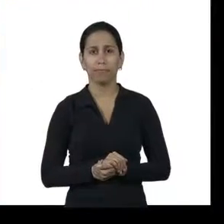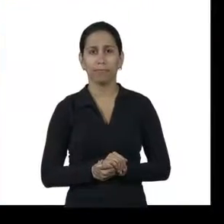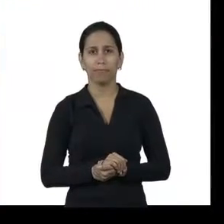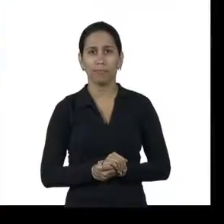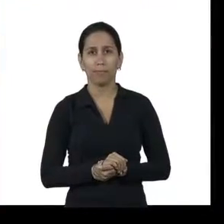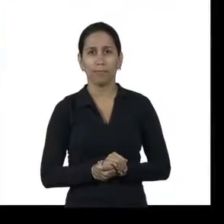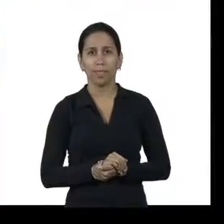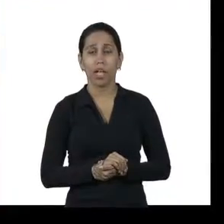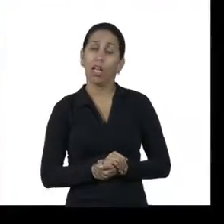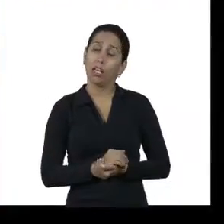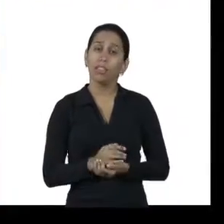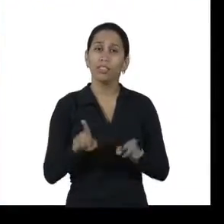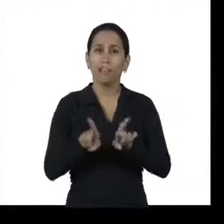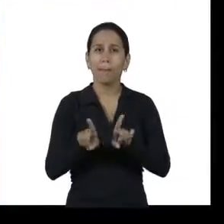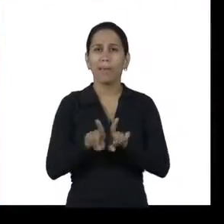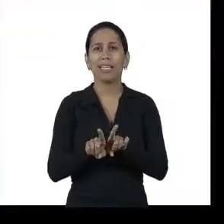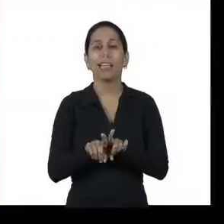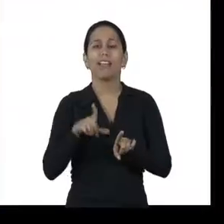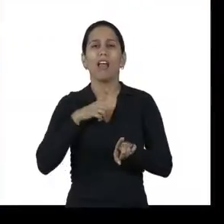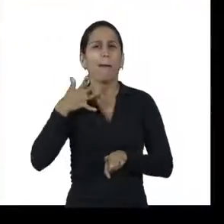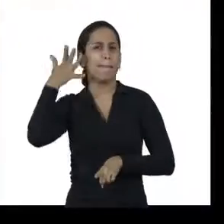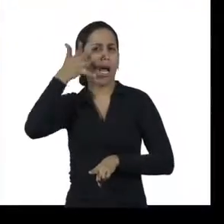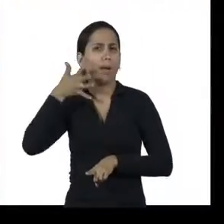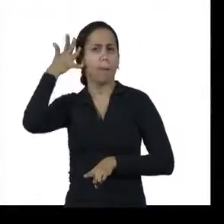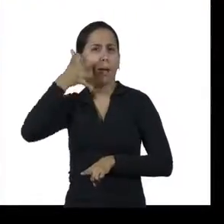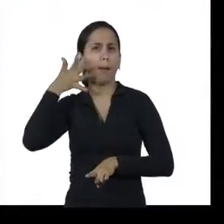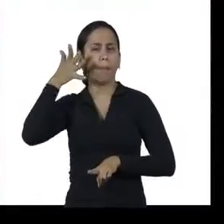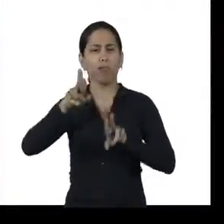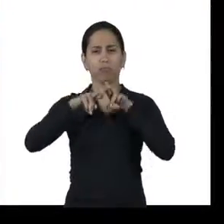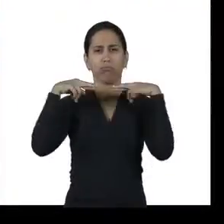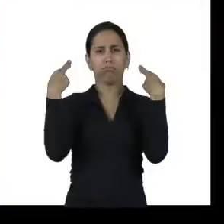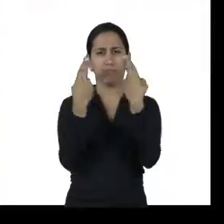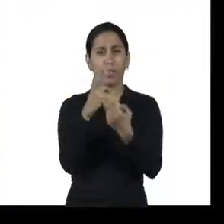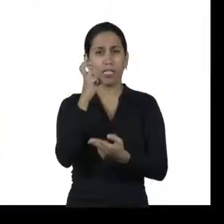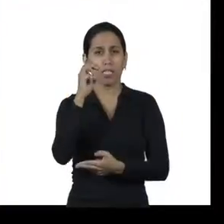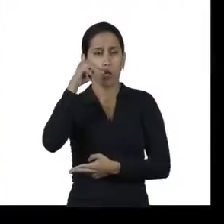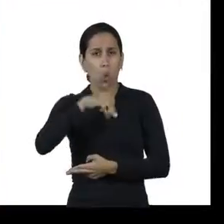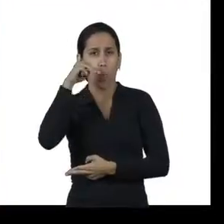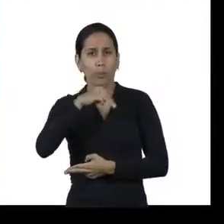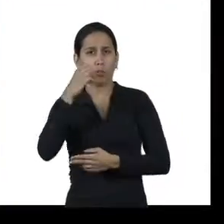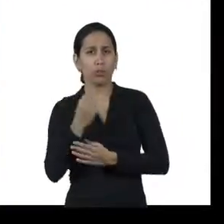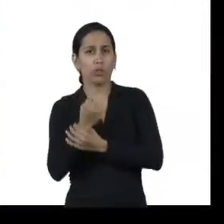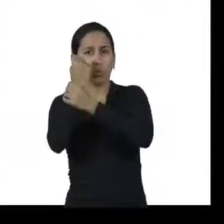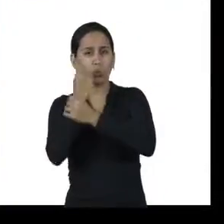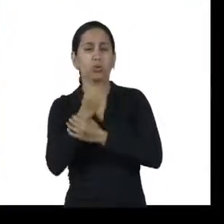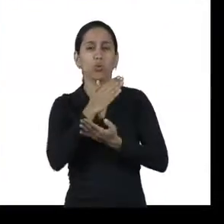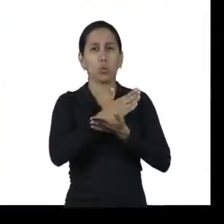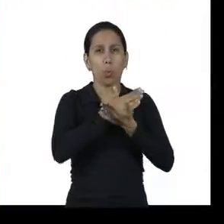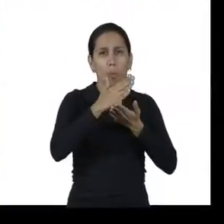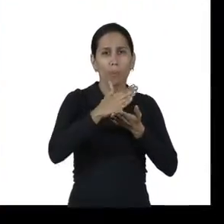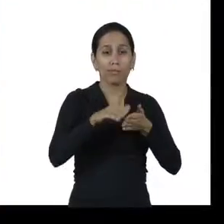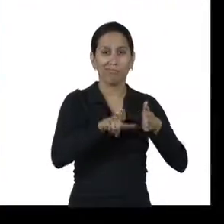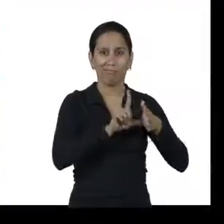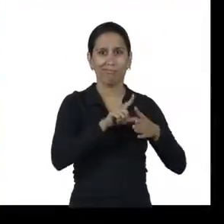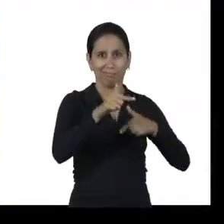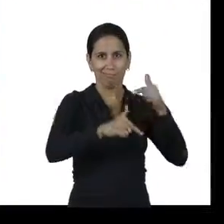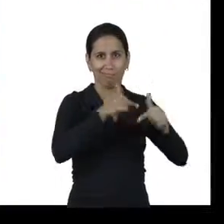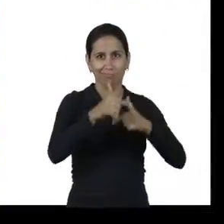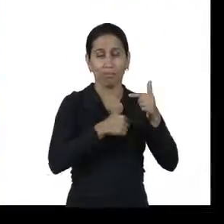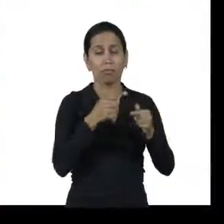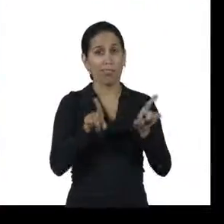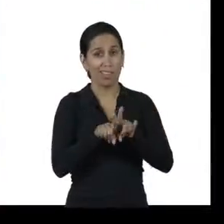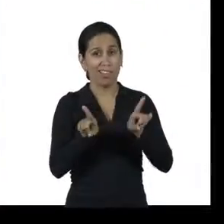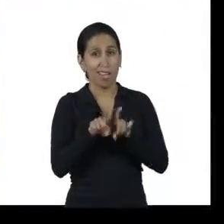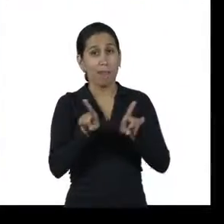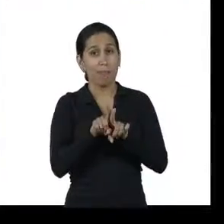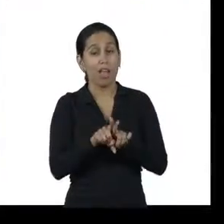ou 5 Minutos de Segurança. No início do turno de trabalho, eles podem ajudar bastante. Além disso, é preciso